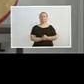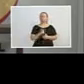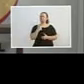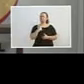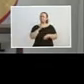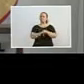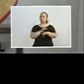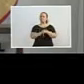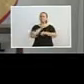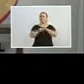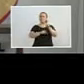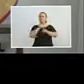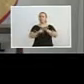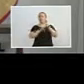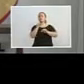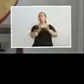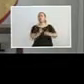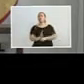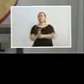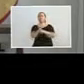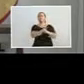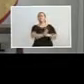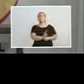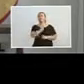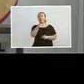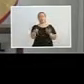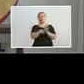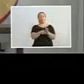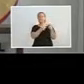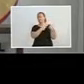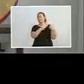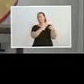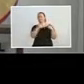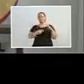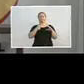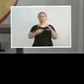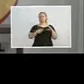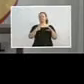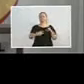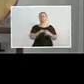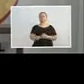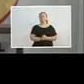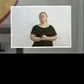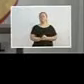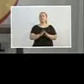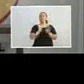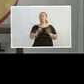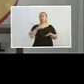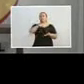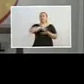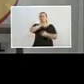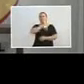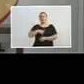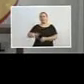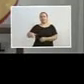da fiscalização, que é uma das principais prerrogativas do vereador. Saí dessa tribuna diversas vezes num